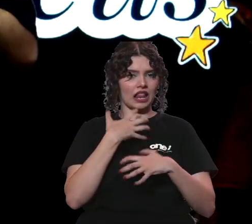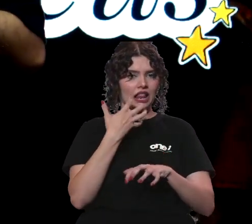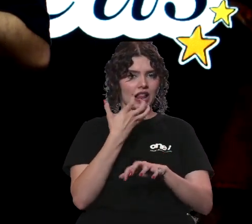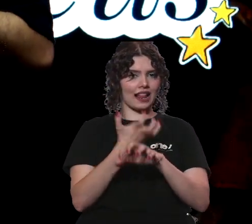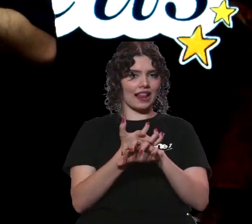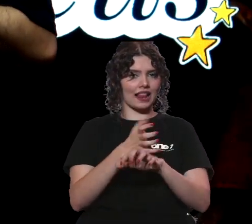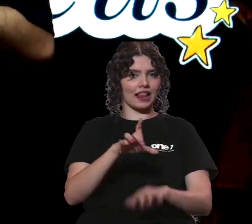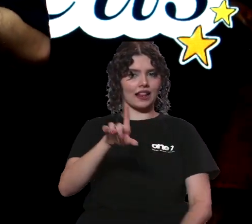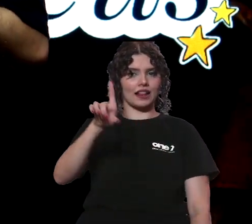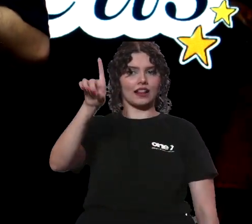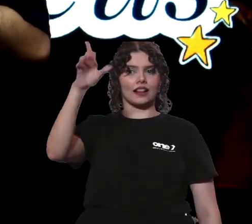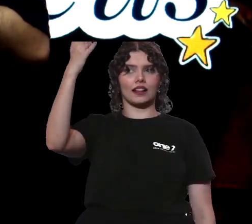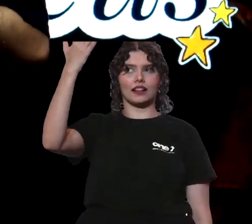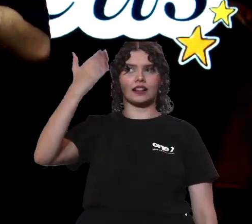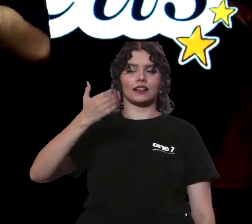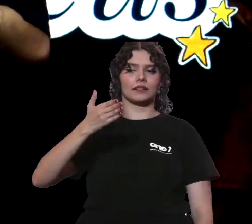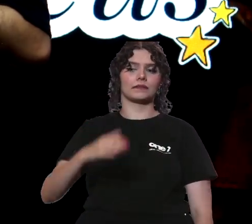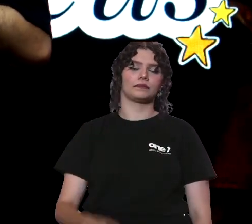presença de Deus.